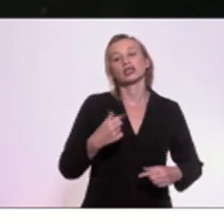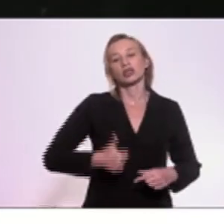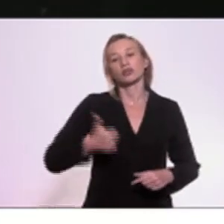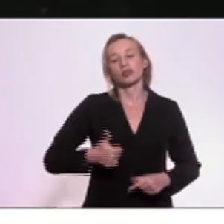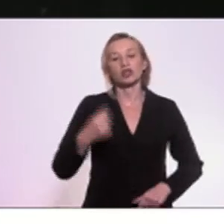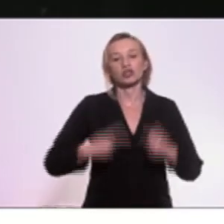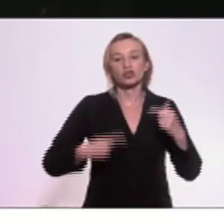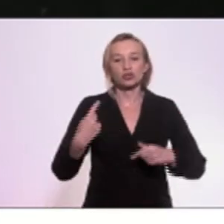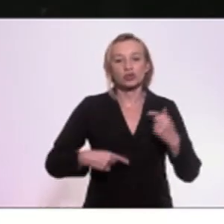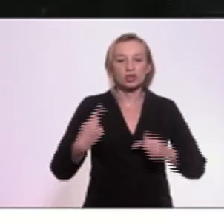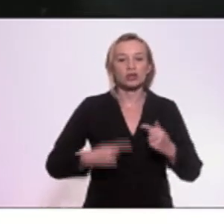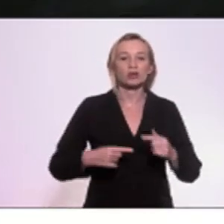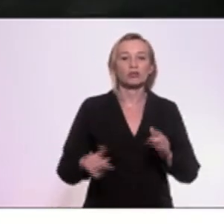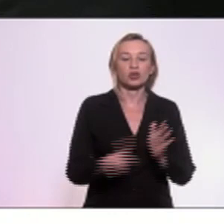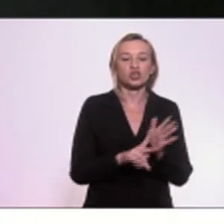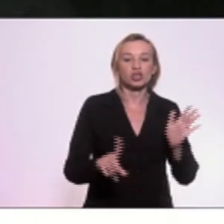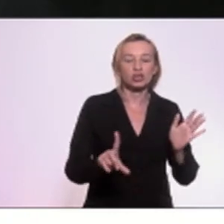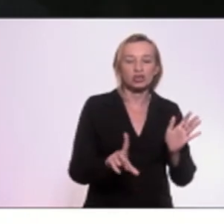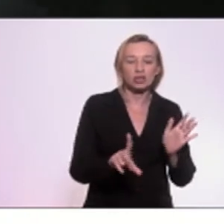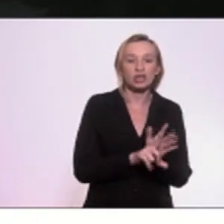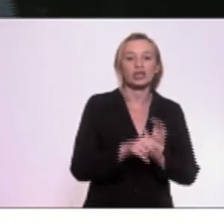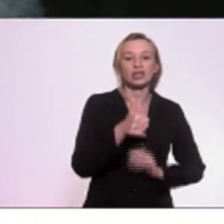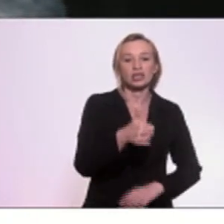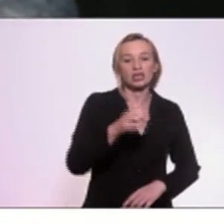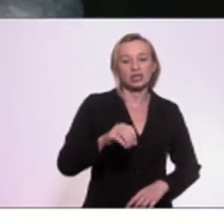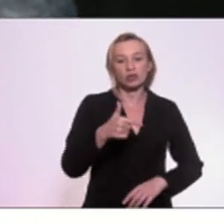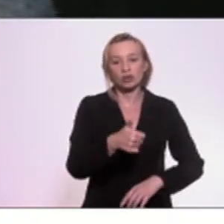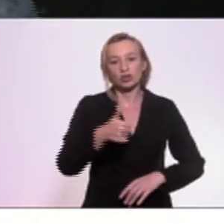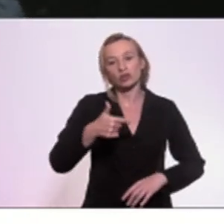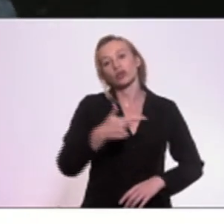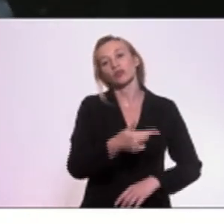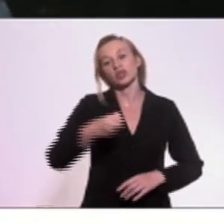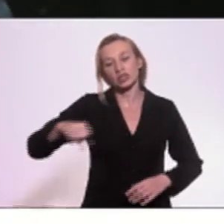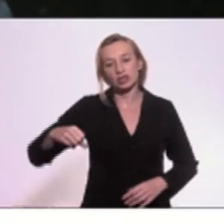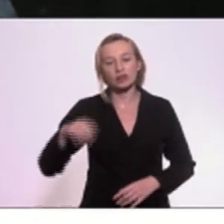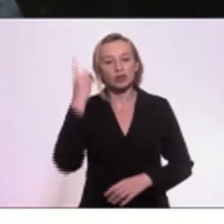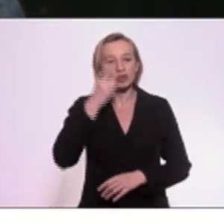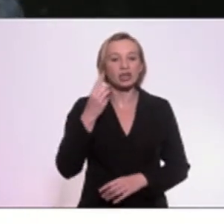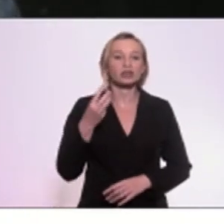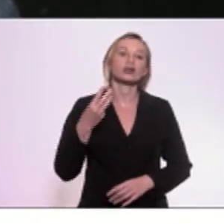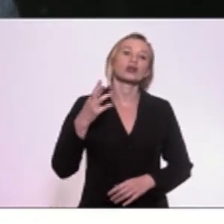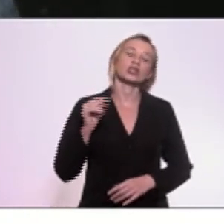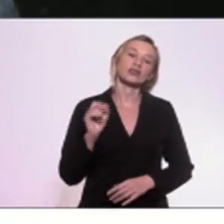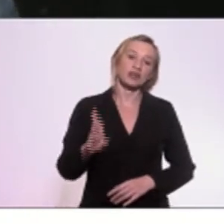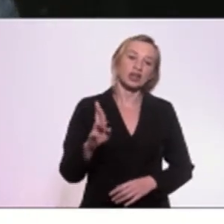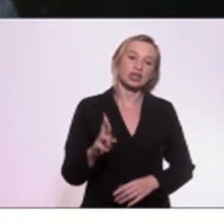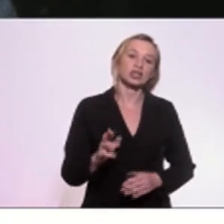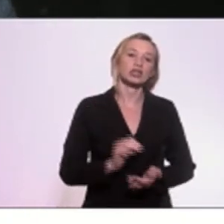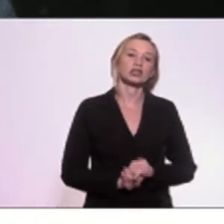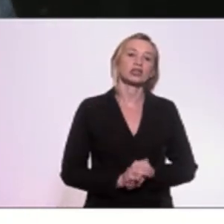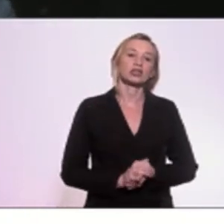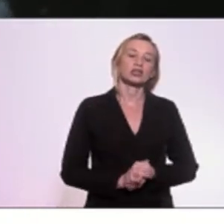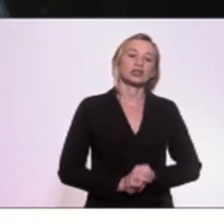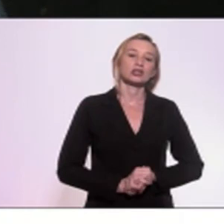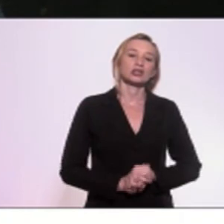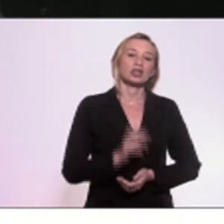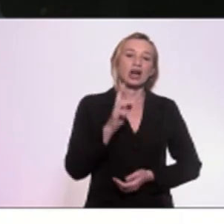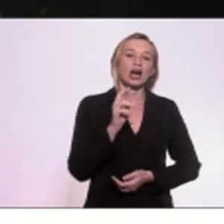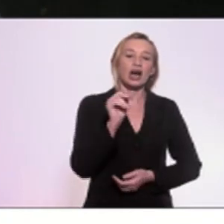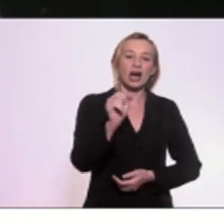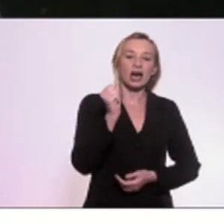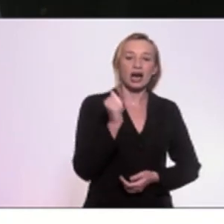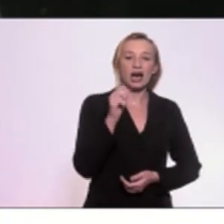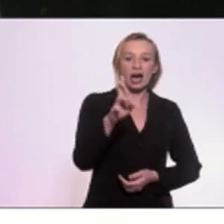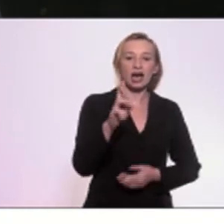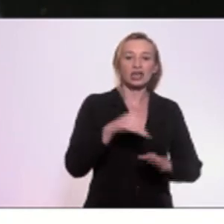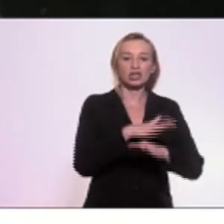primeira discussão, projeto de lei 102/2019, de autoria do deputado Rosenberg Reis, dispõe sobre a instalação de ar-condicionado em todas as escolas